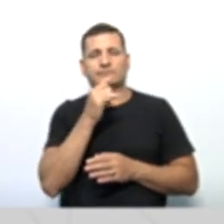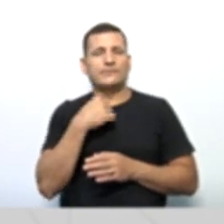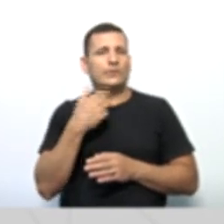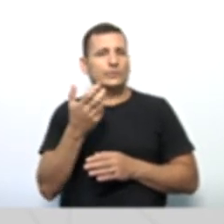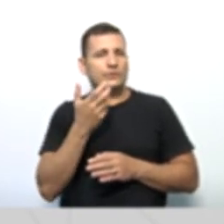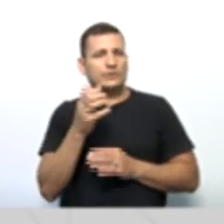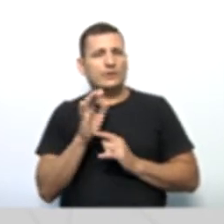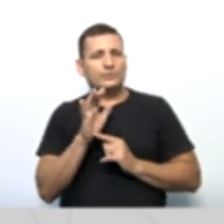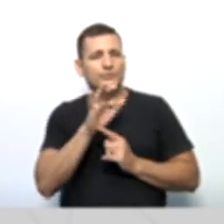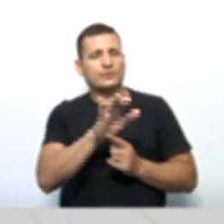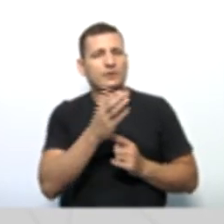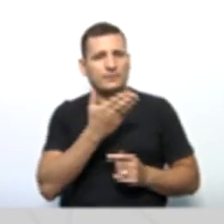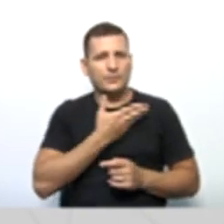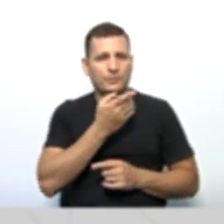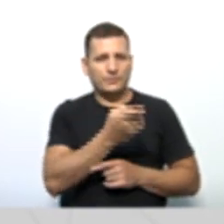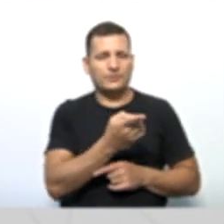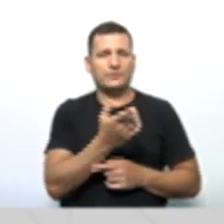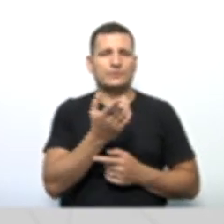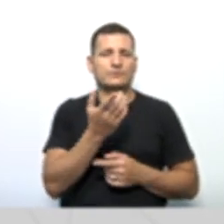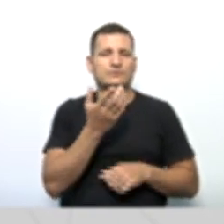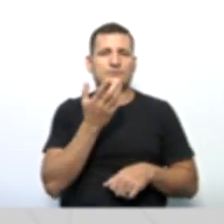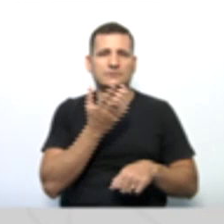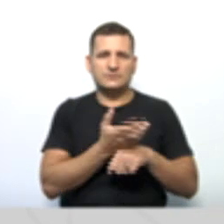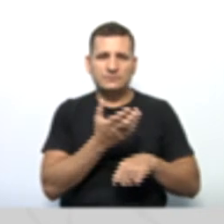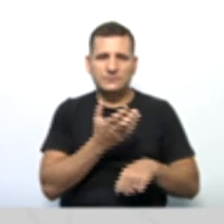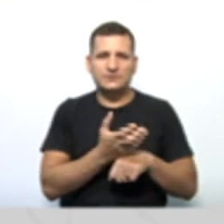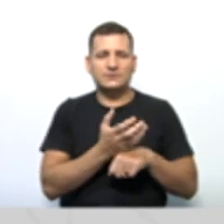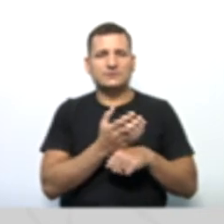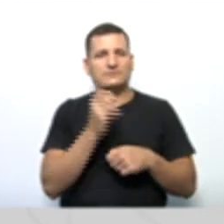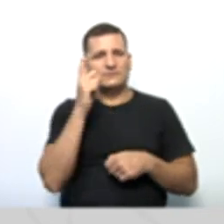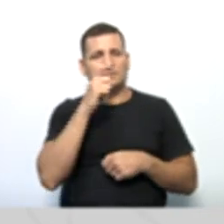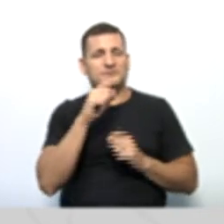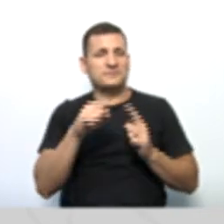estava com dificuldade na disciplina, mas não ajuda.